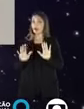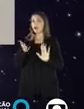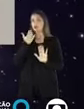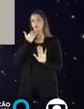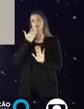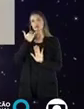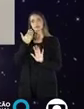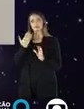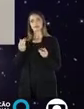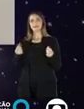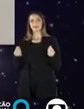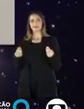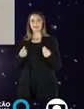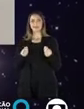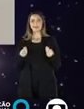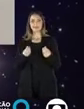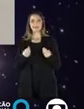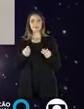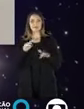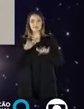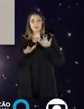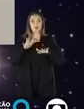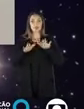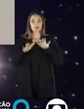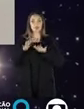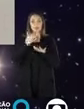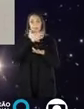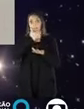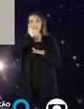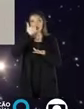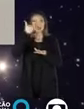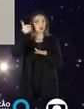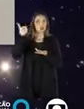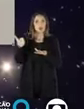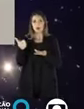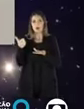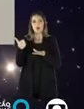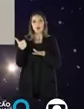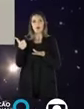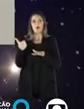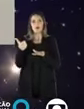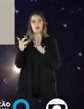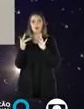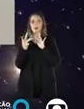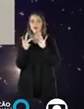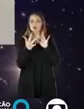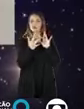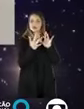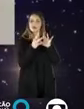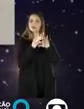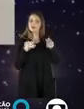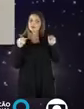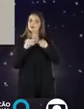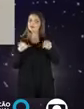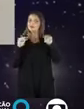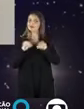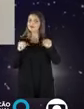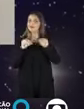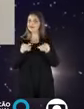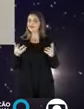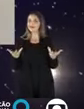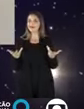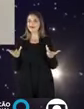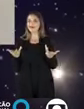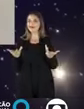alimento é talvez a melhor e maior ponte que a gente tem entre, enfim,